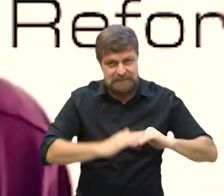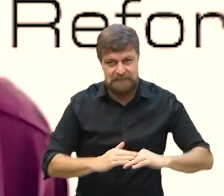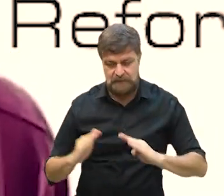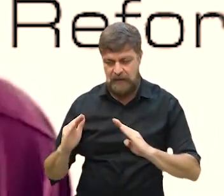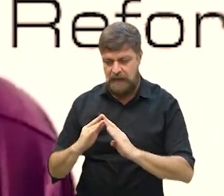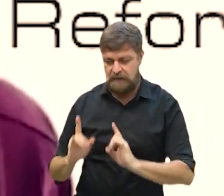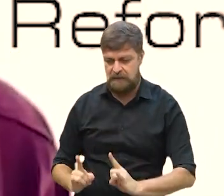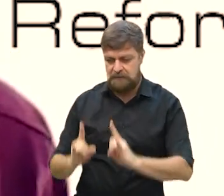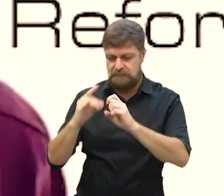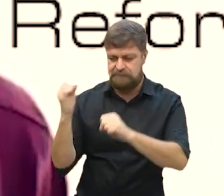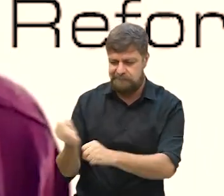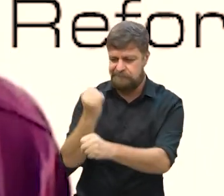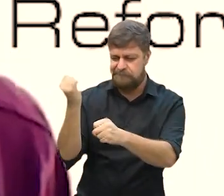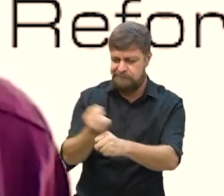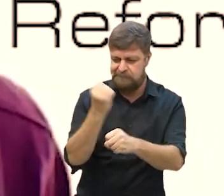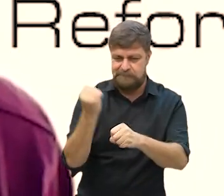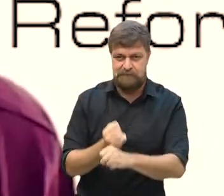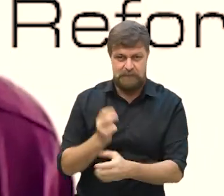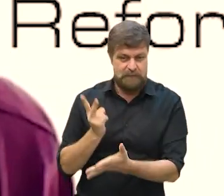Em construção civil,